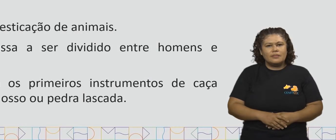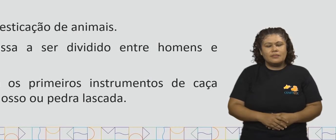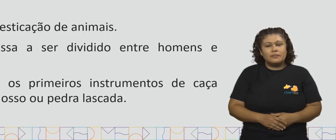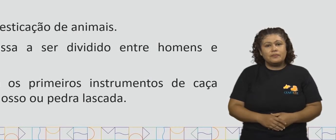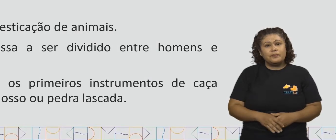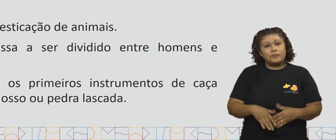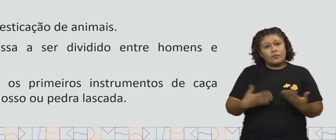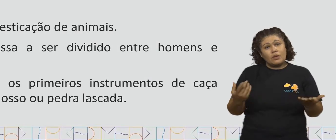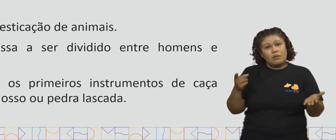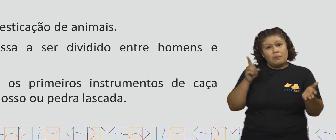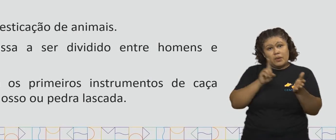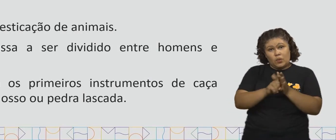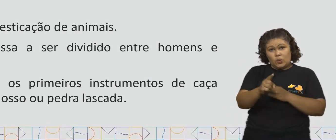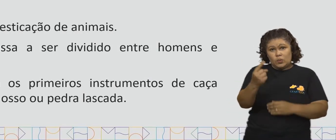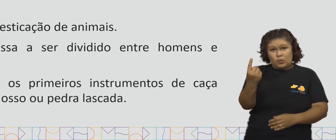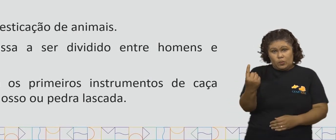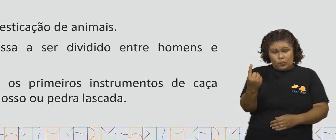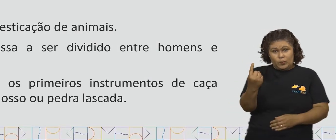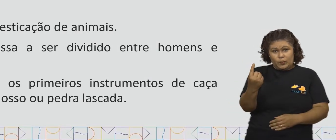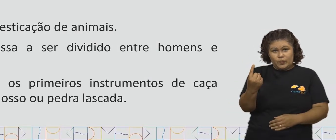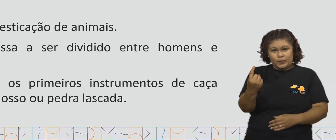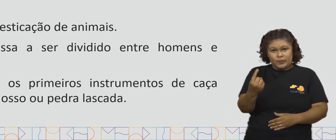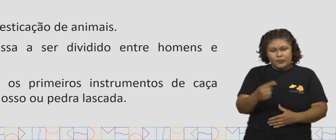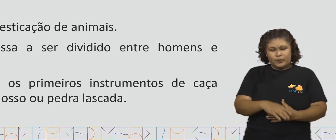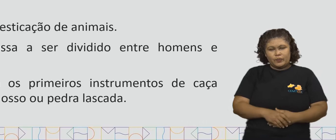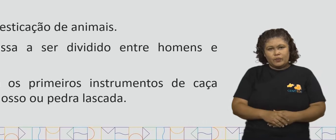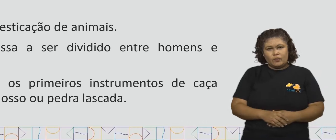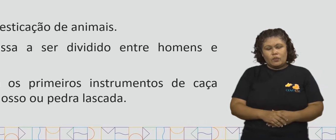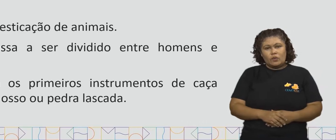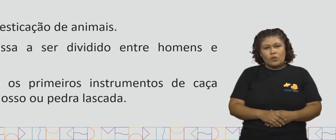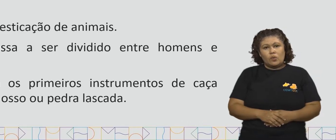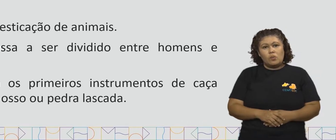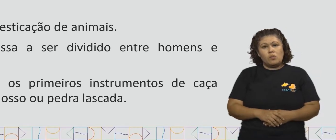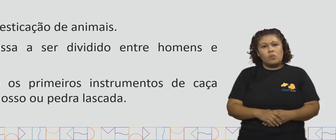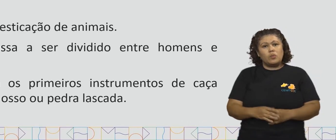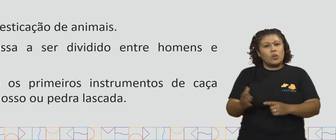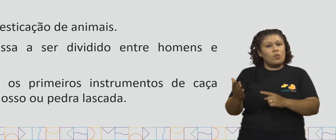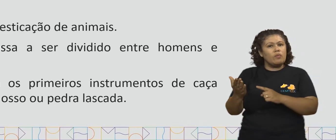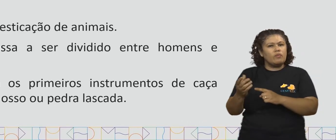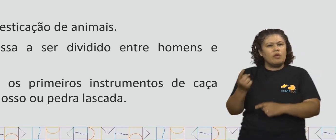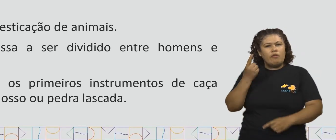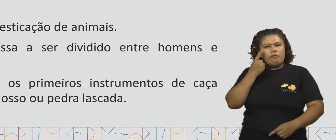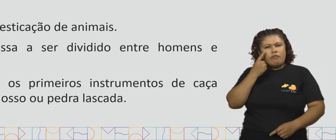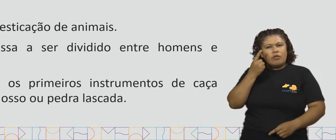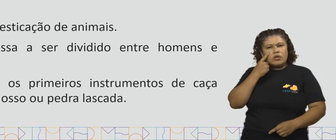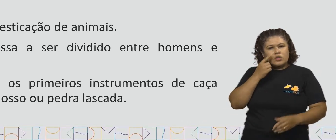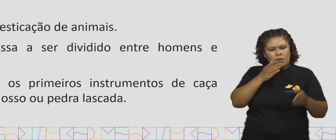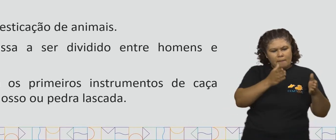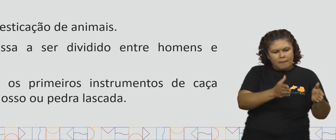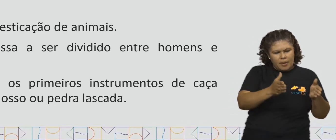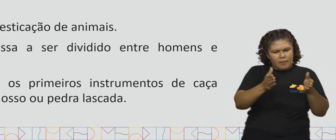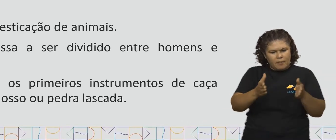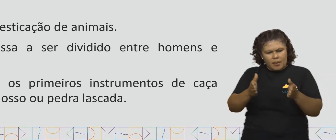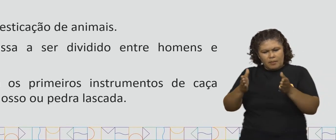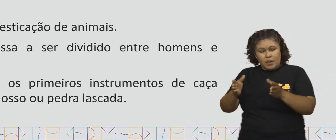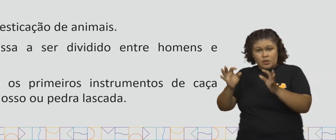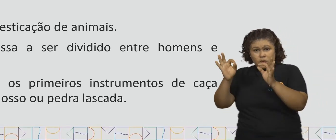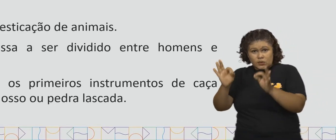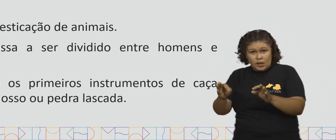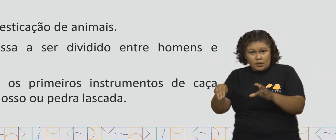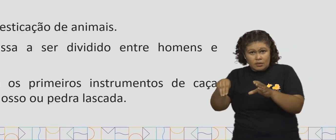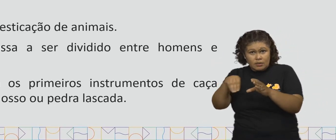Vamos lá, na atividade 1, vamos pedir que indique os períodos corretos da pré-história relacionando a